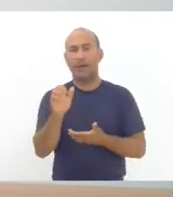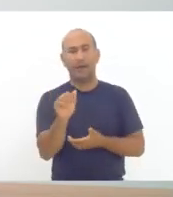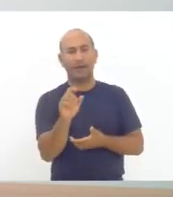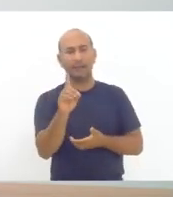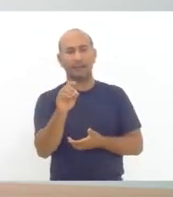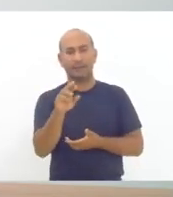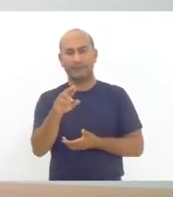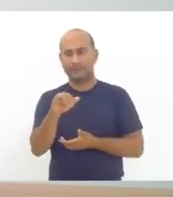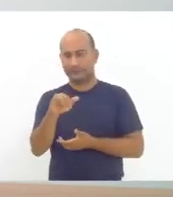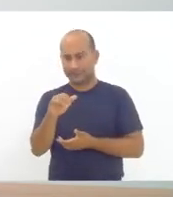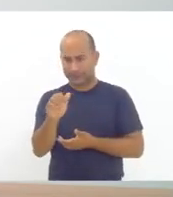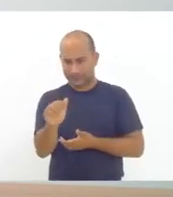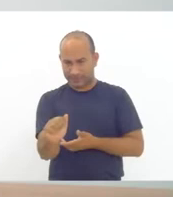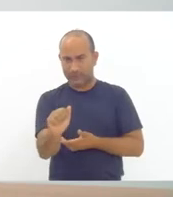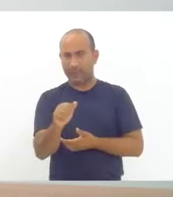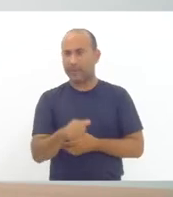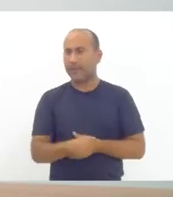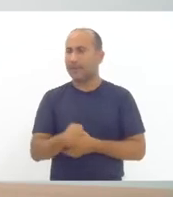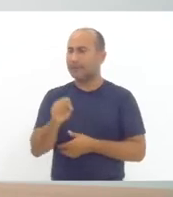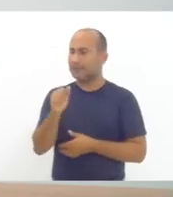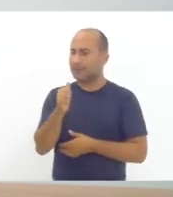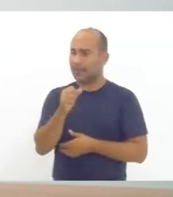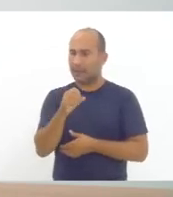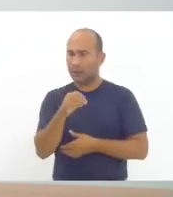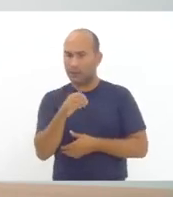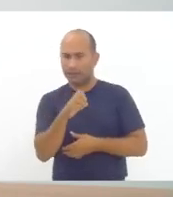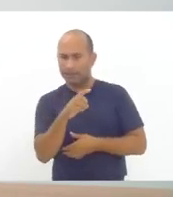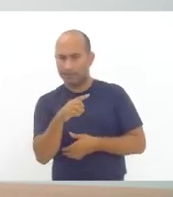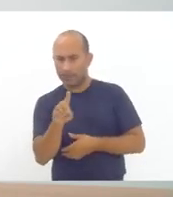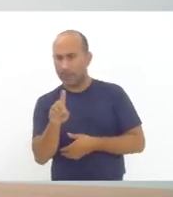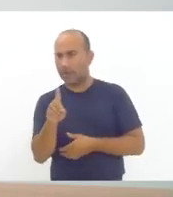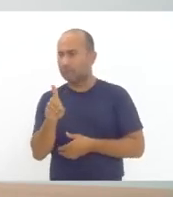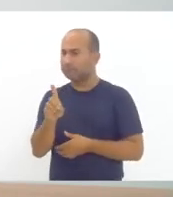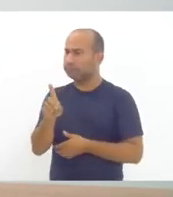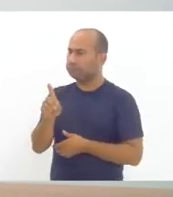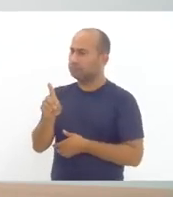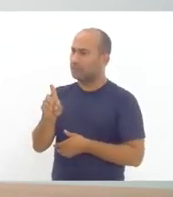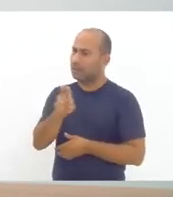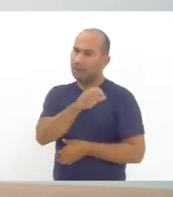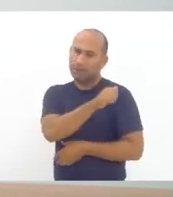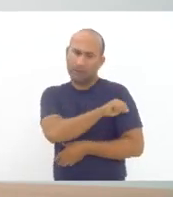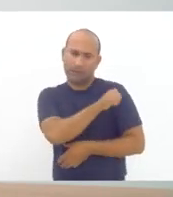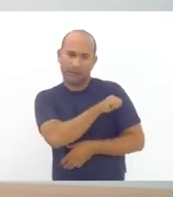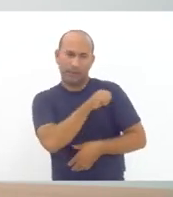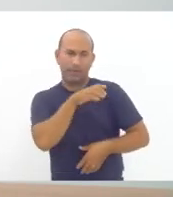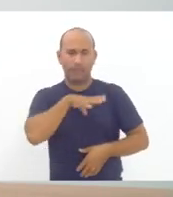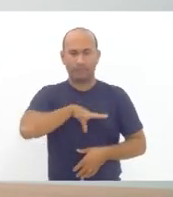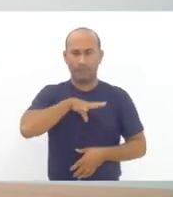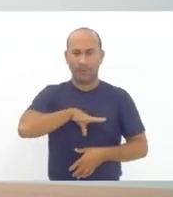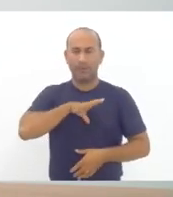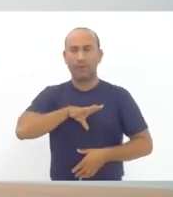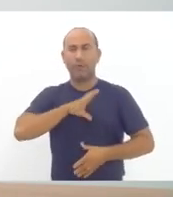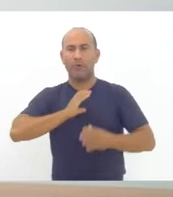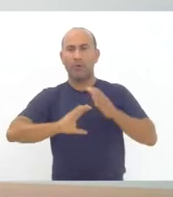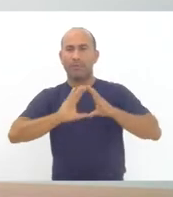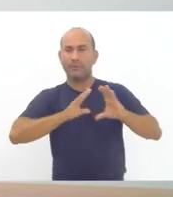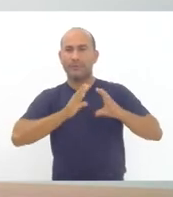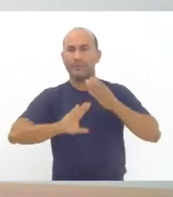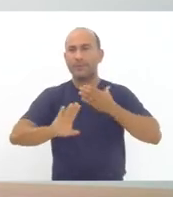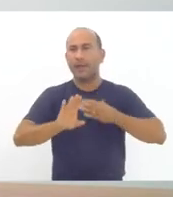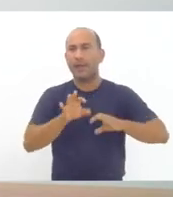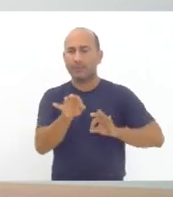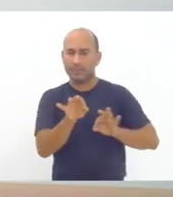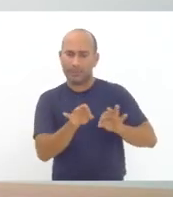Salomão mordock diretor do sindilojas Rio Luiz Cláudio Vasco diretor de comunicação do Polo Confeitaria